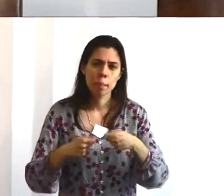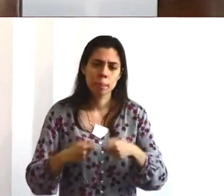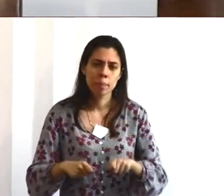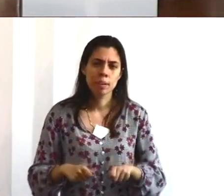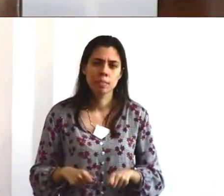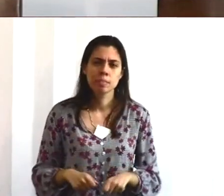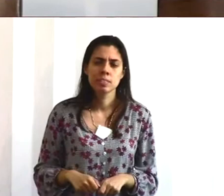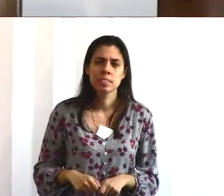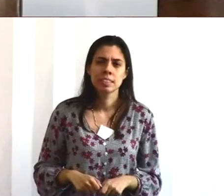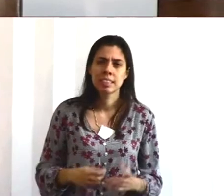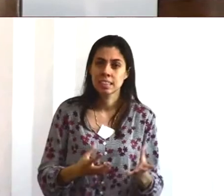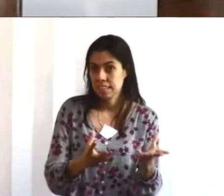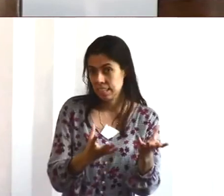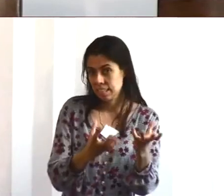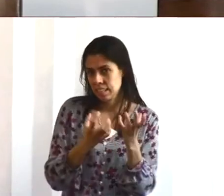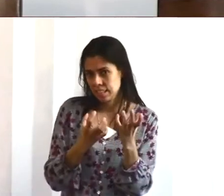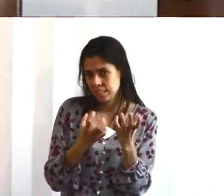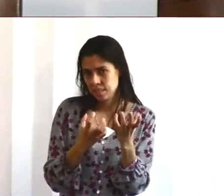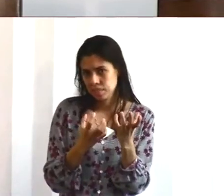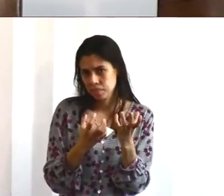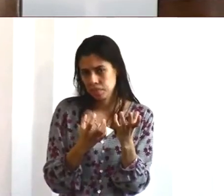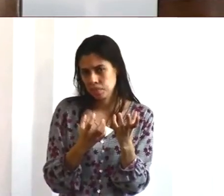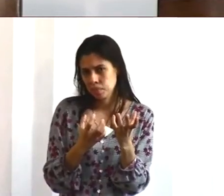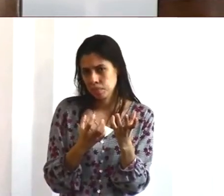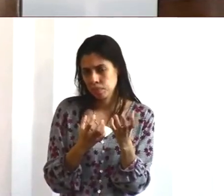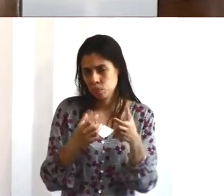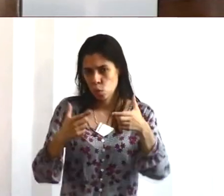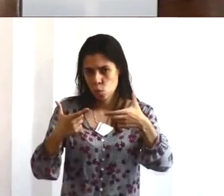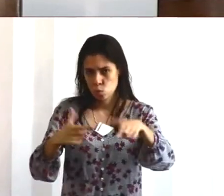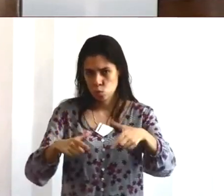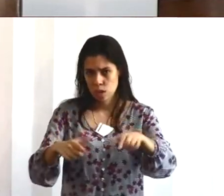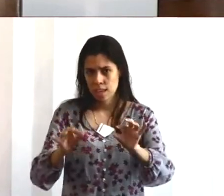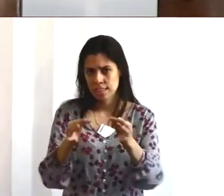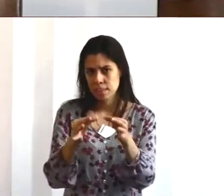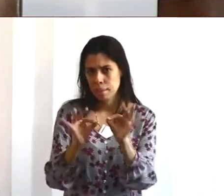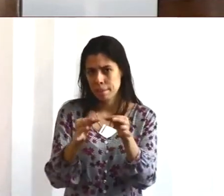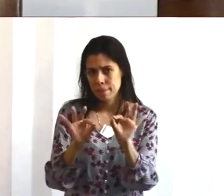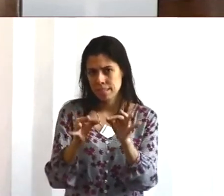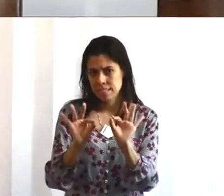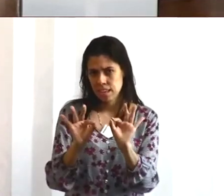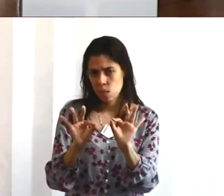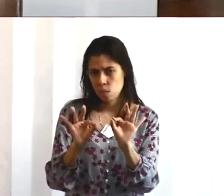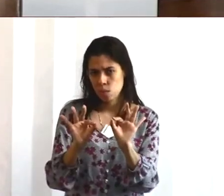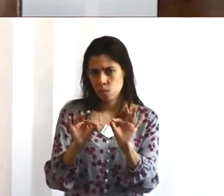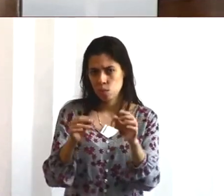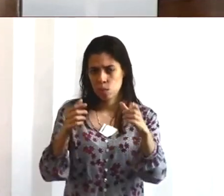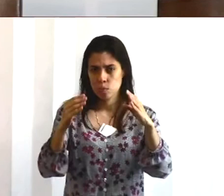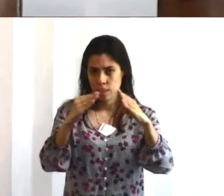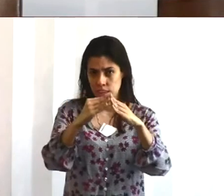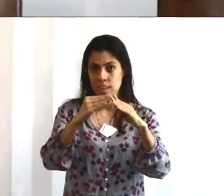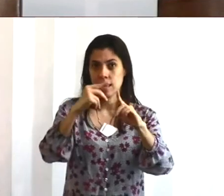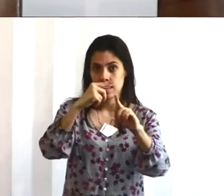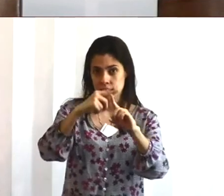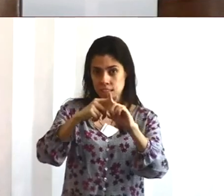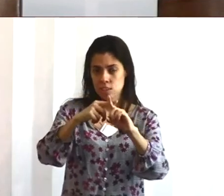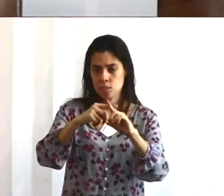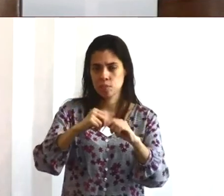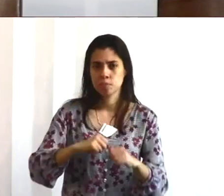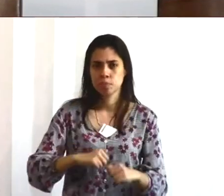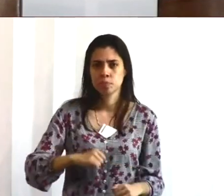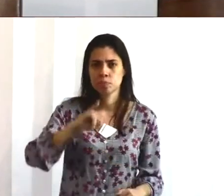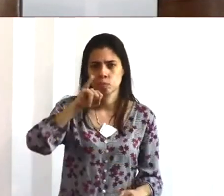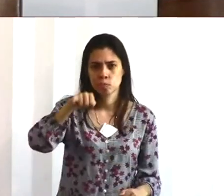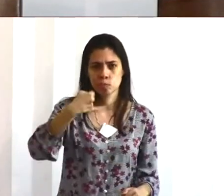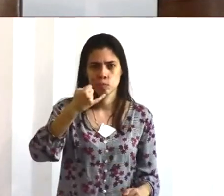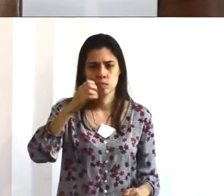no cuidado dessas tribos, separar um lugar para ser o lugar de habitação, e esse lugar foi Jerusalém.